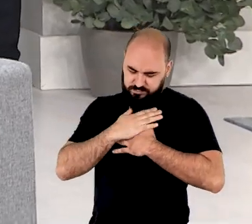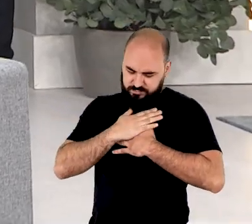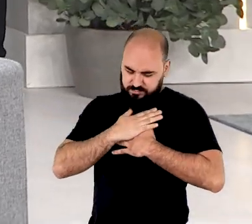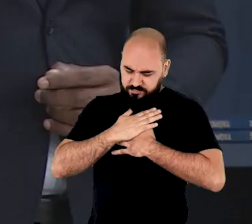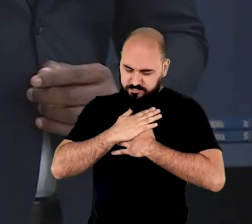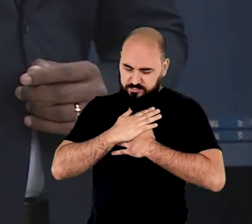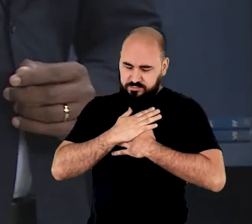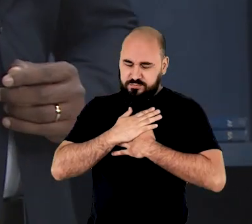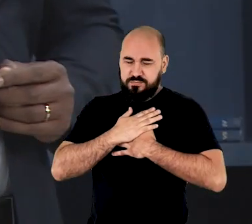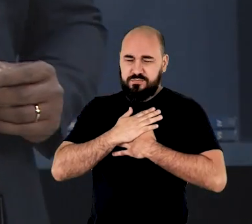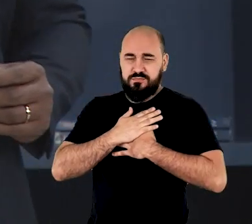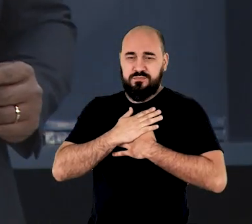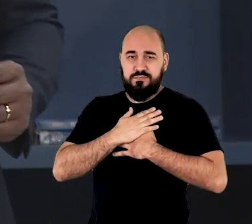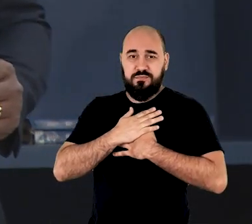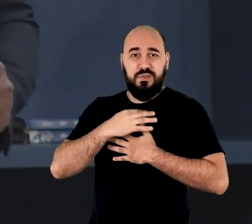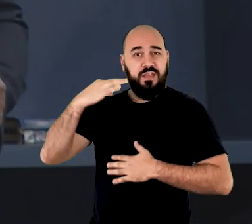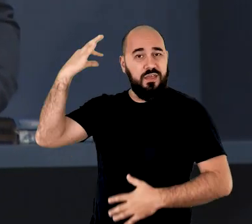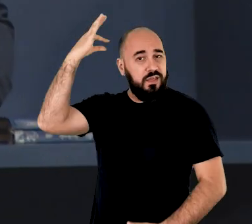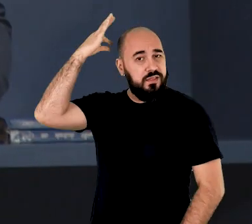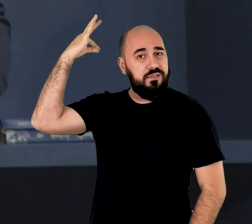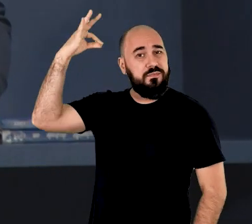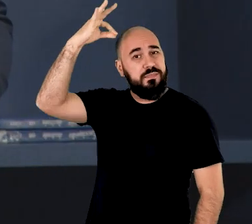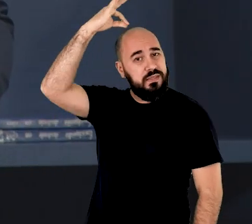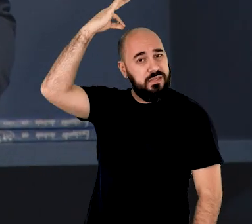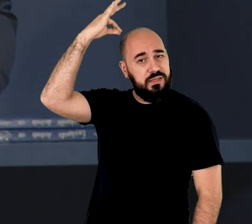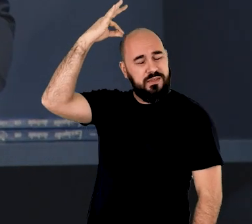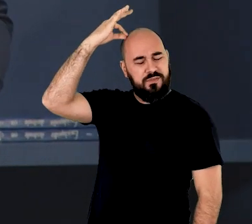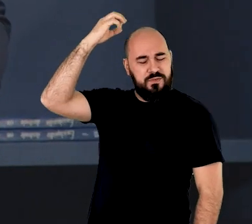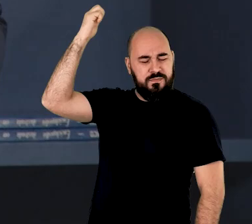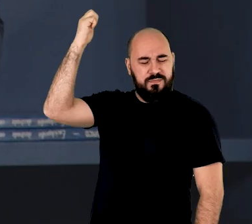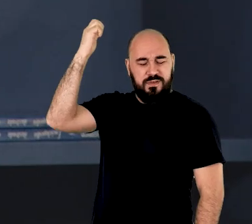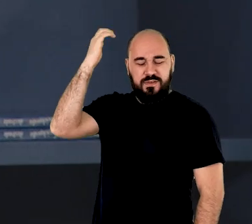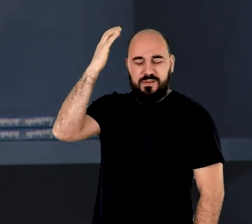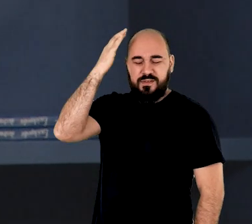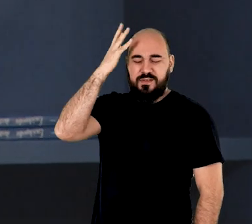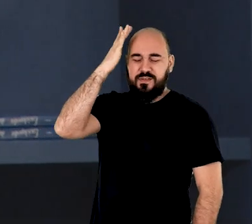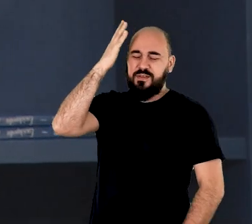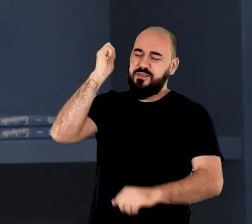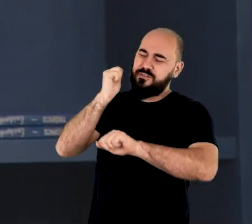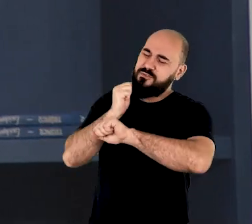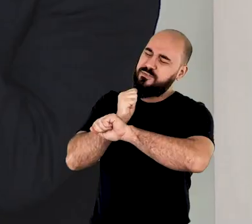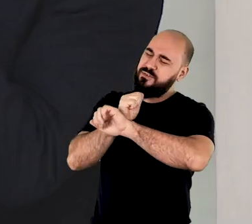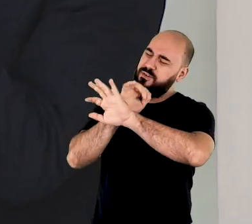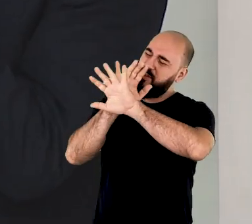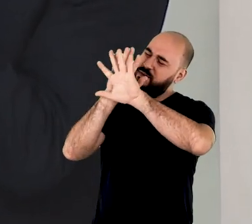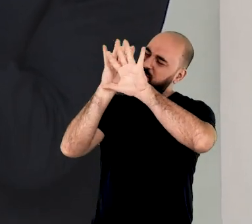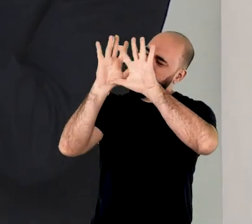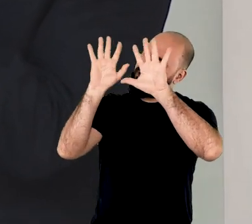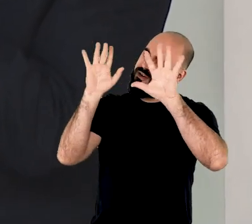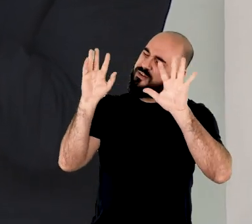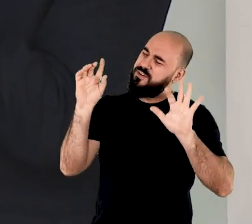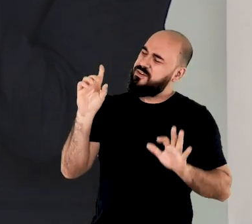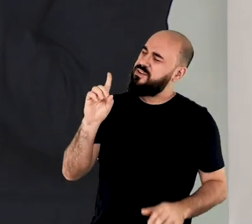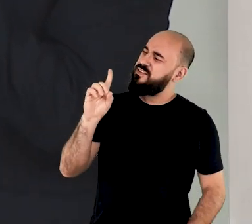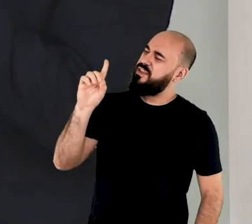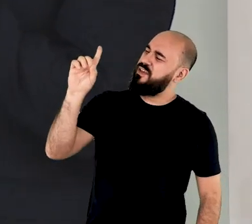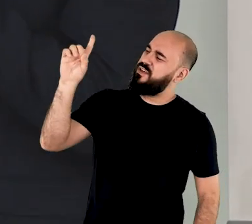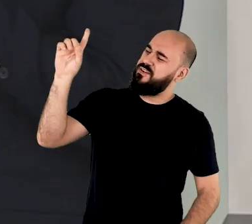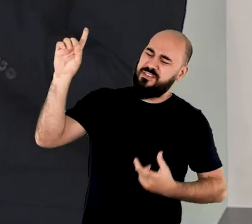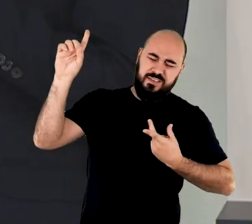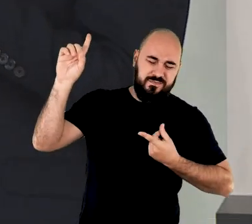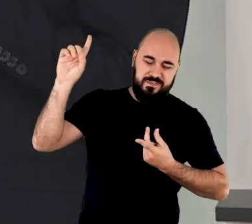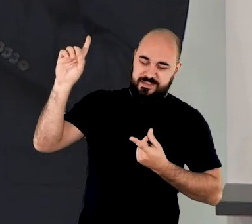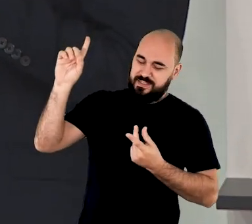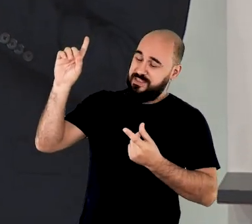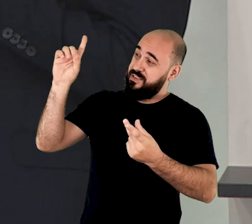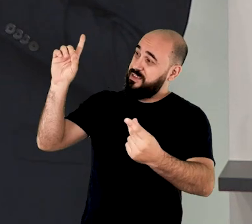A luz do teu Espírito, a glória do infinito, me